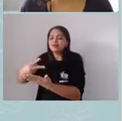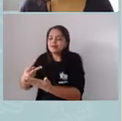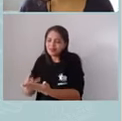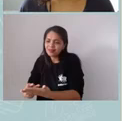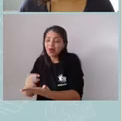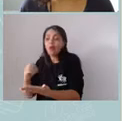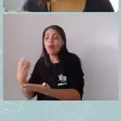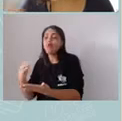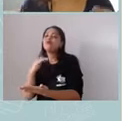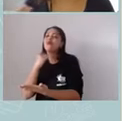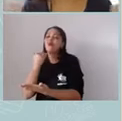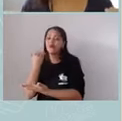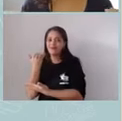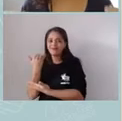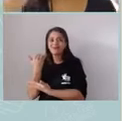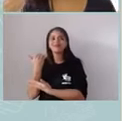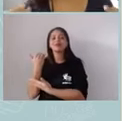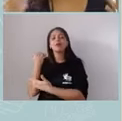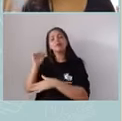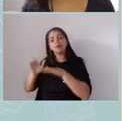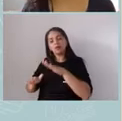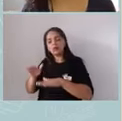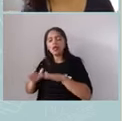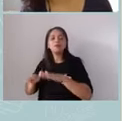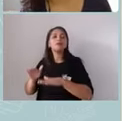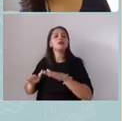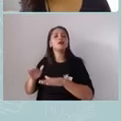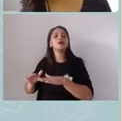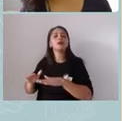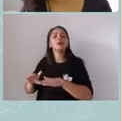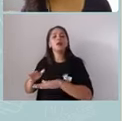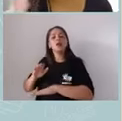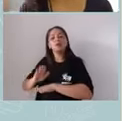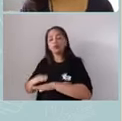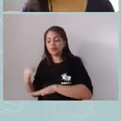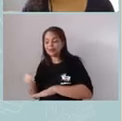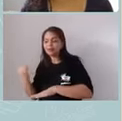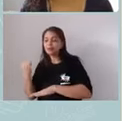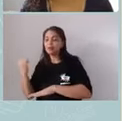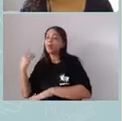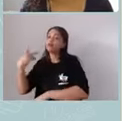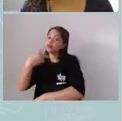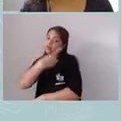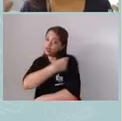óbito. Então, depende muito disso. E por isso que a vacinação é tão importante nesses casos, como